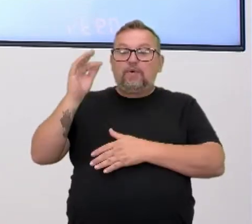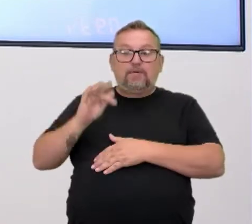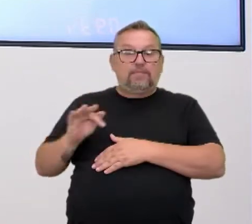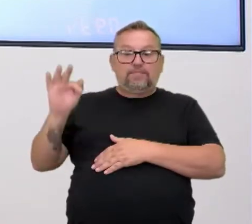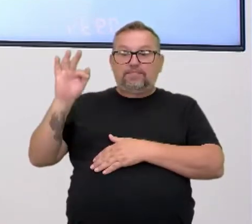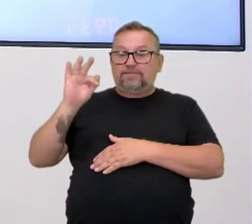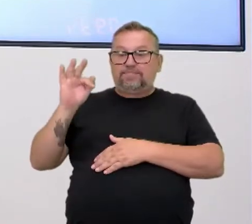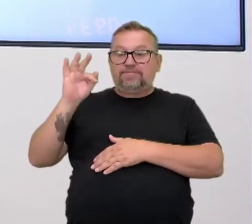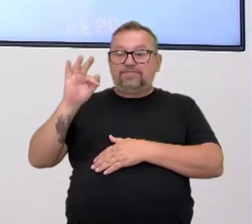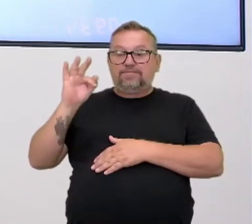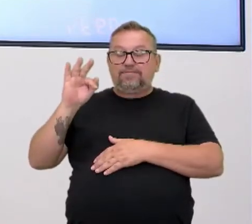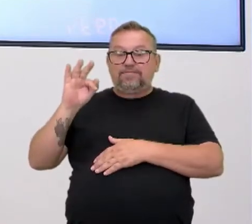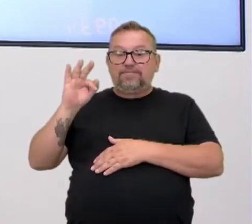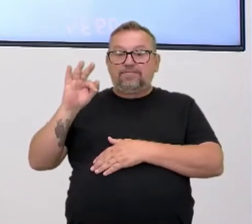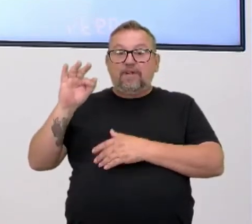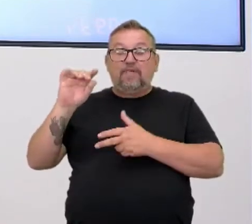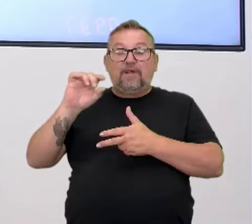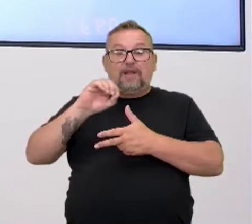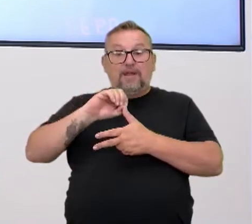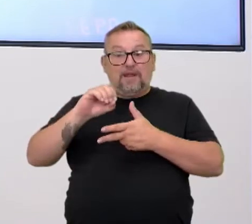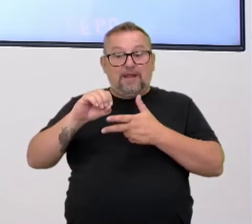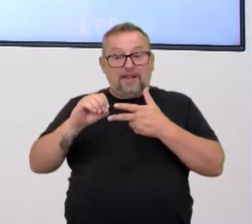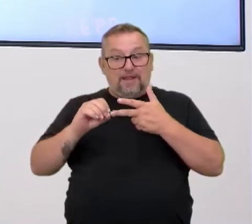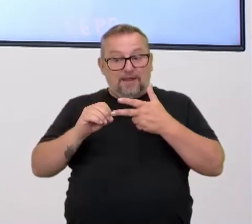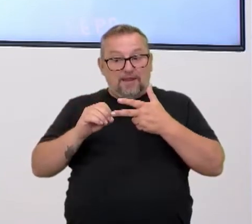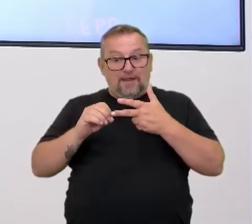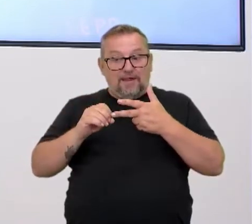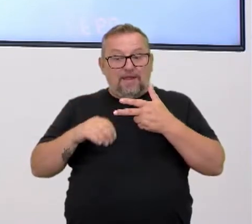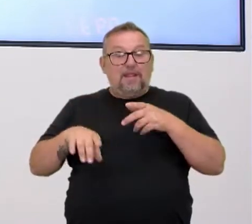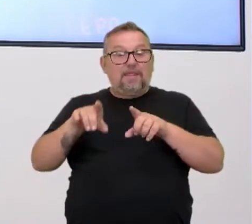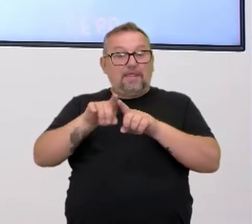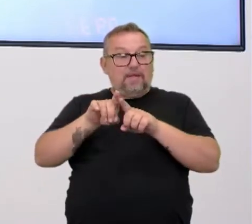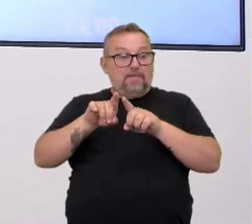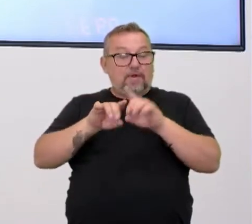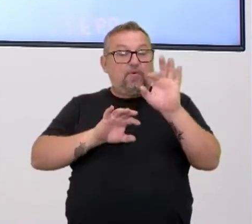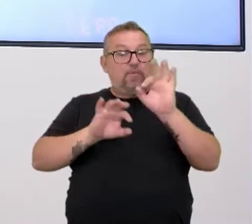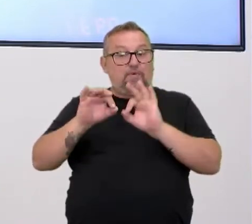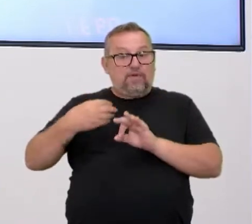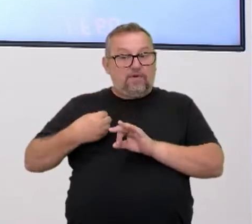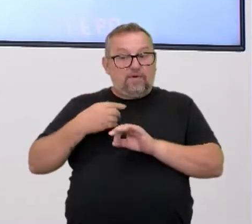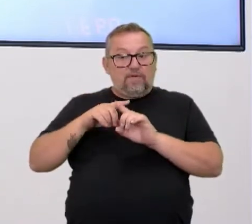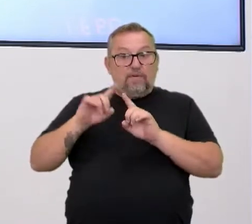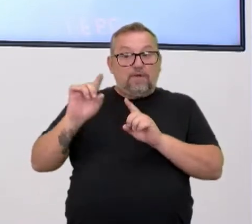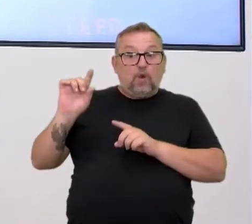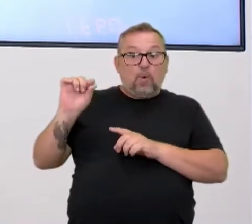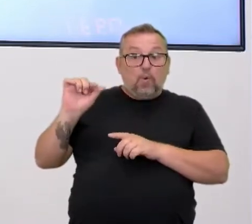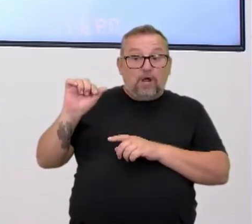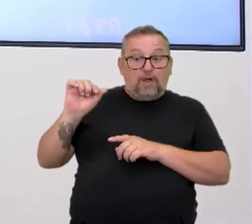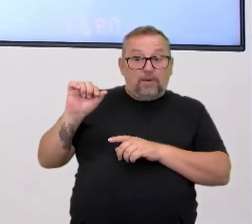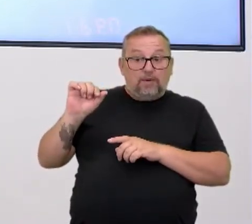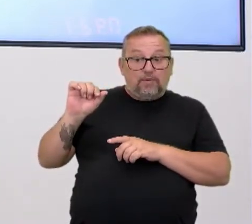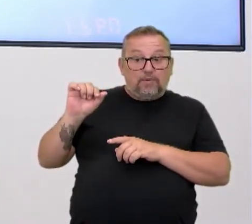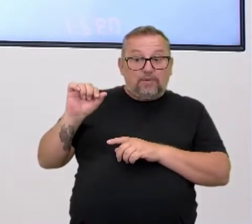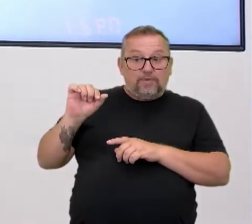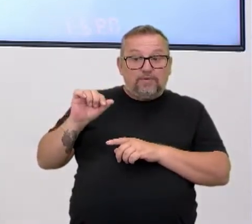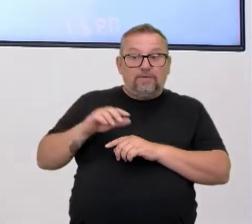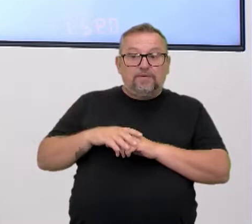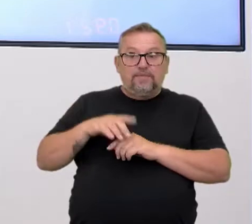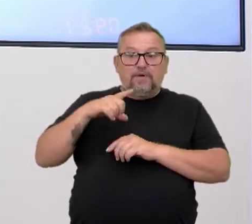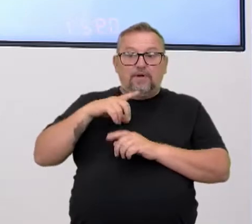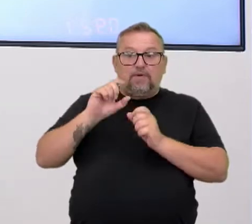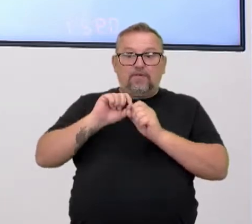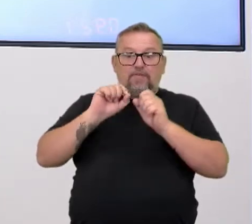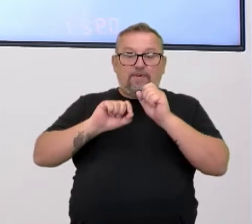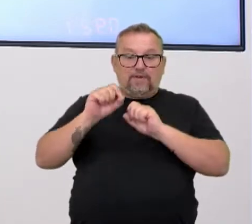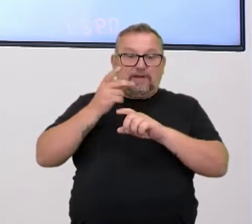universidade, é prestar Enem. Também é um projeto de vida. E quanto isso vai custar? Esse planejamento é o que a gente vai fazer